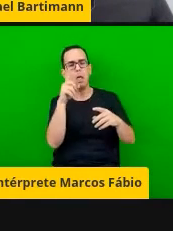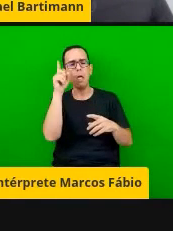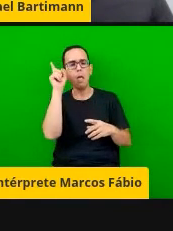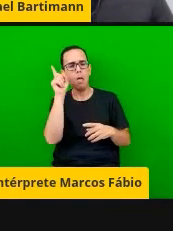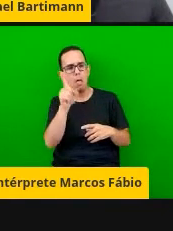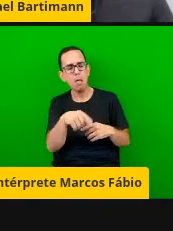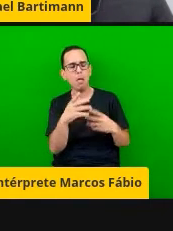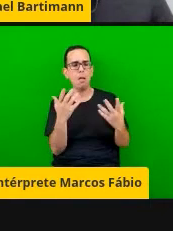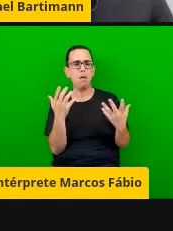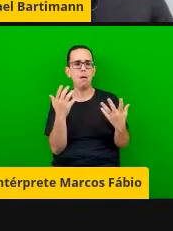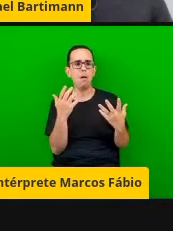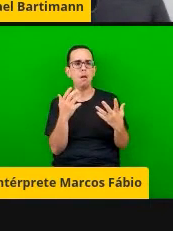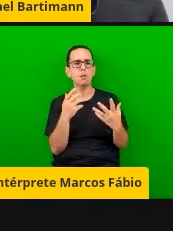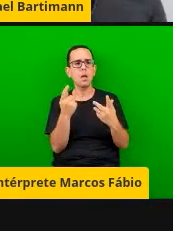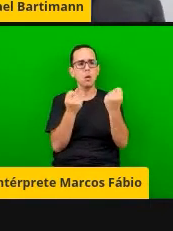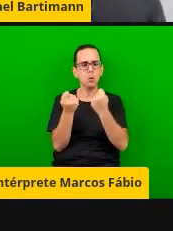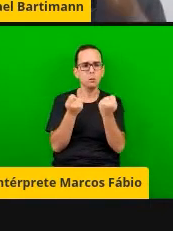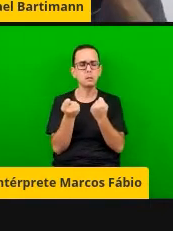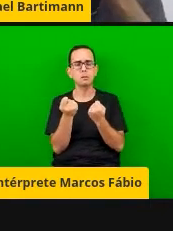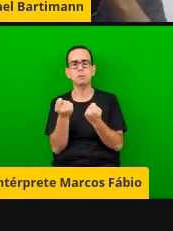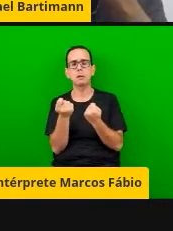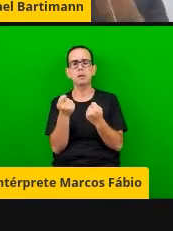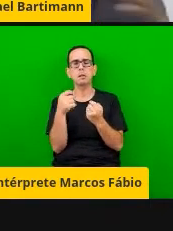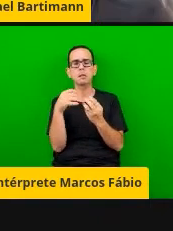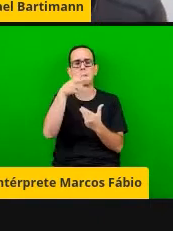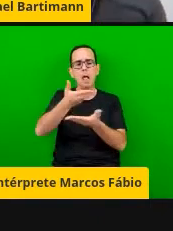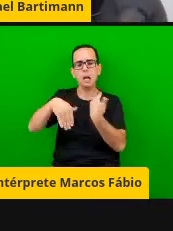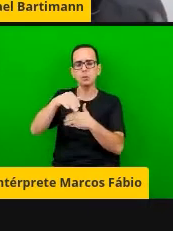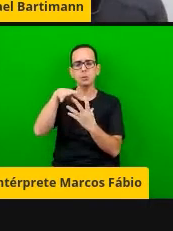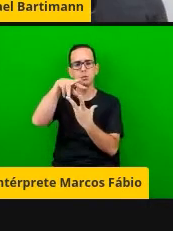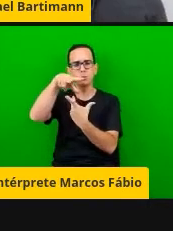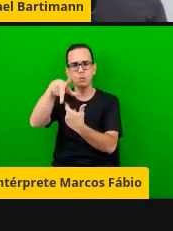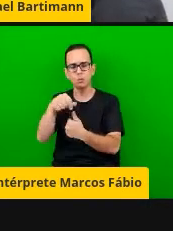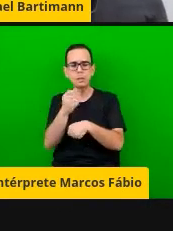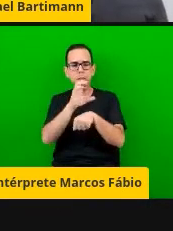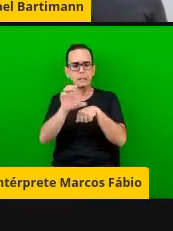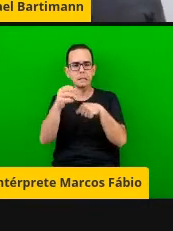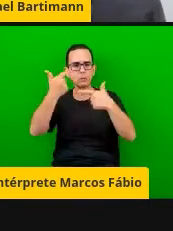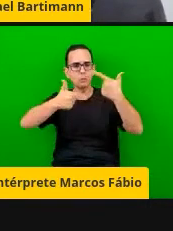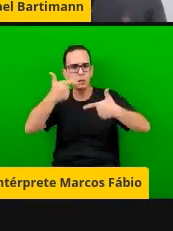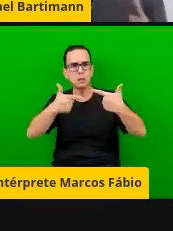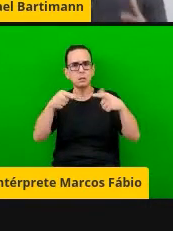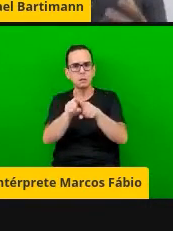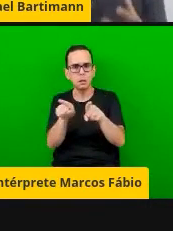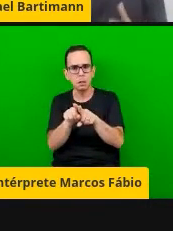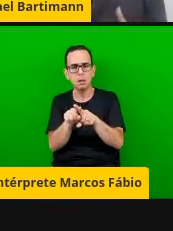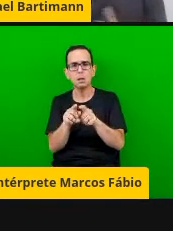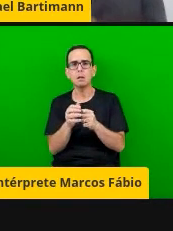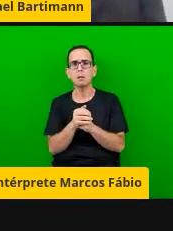da economia, das relações internacionais, cientistas políticos, etc.,